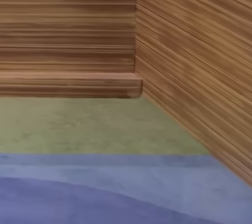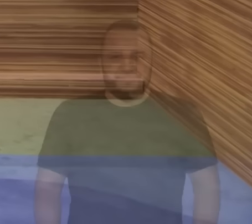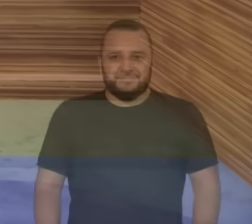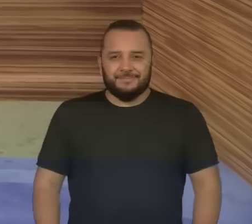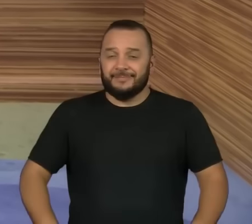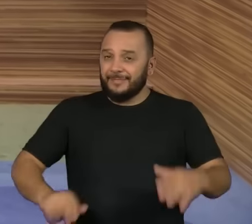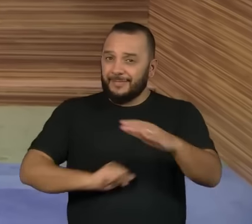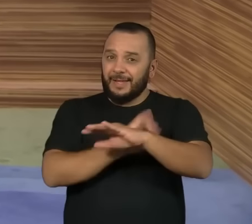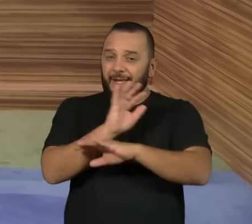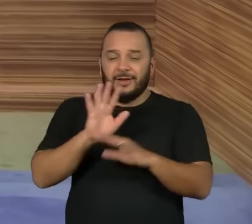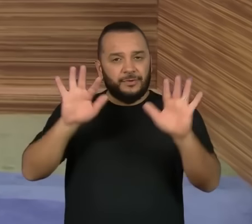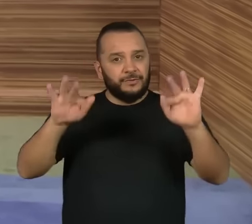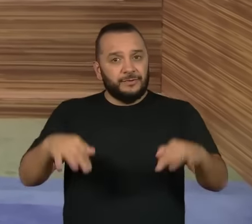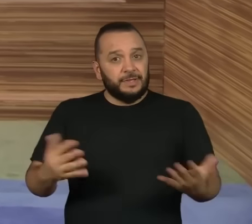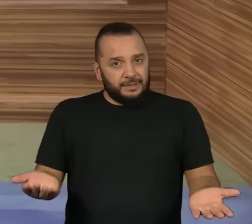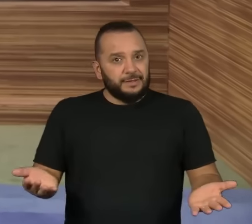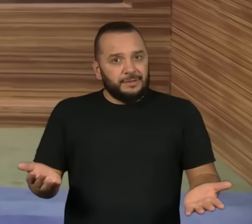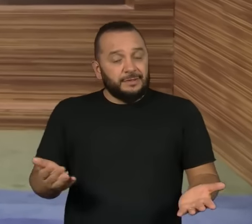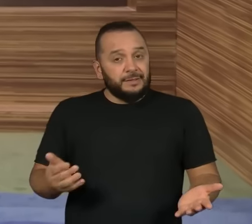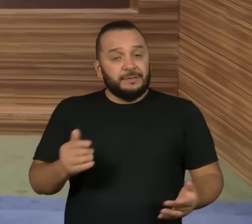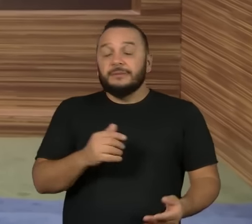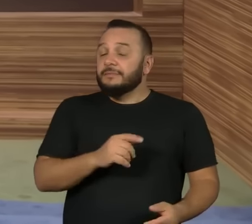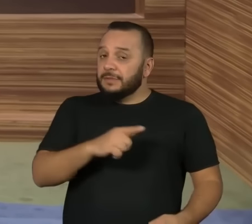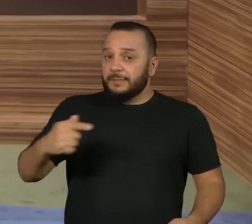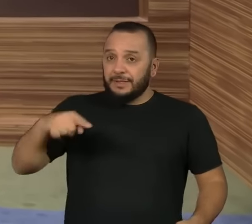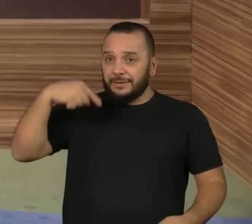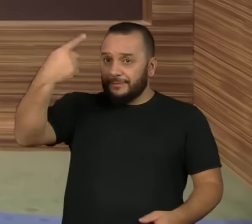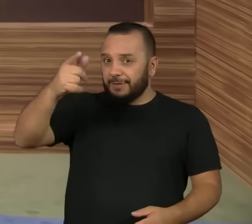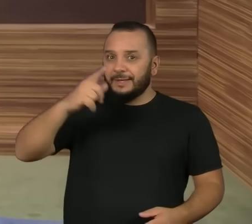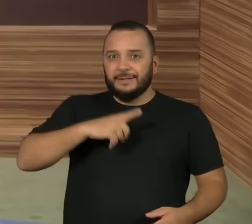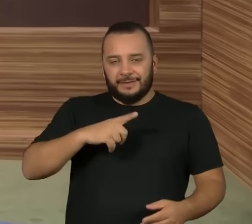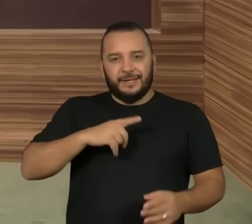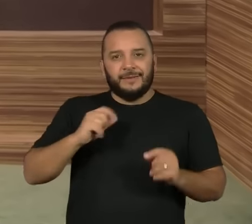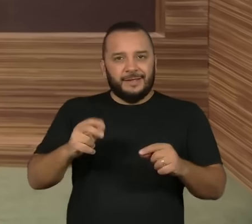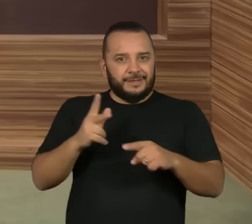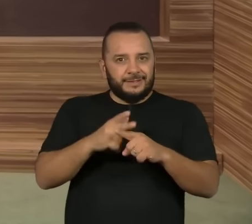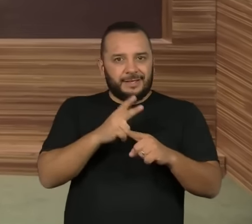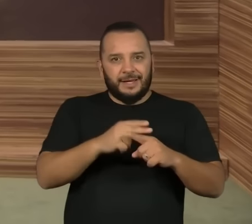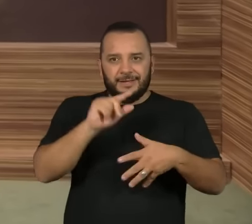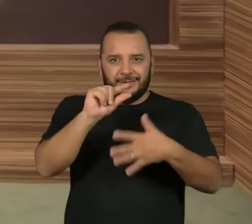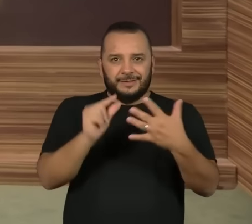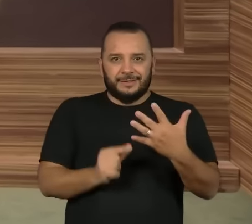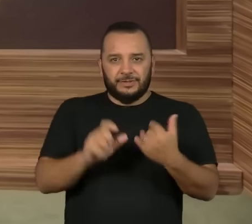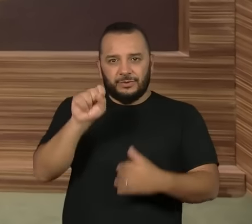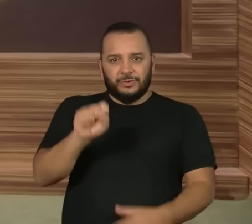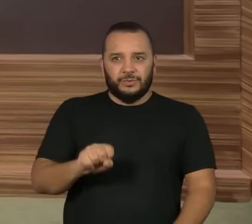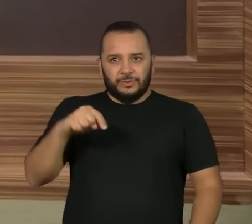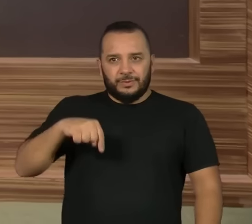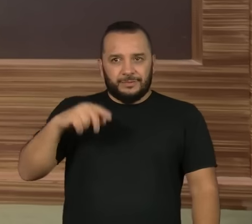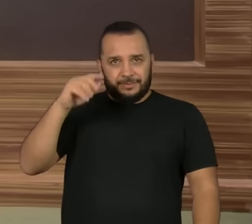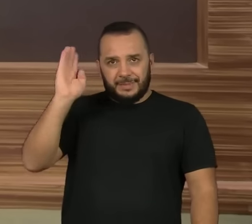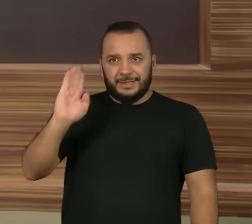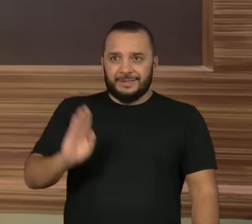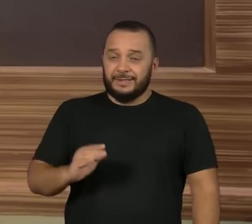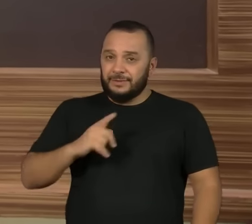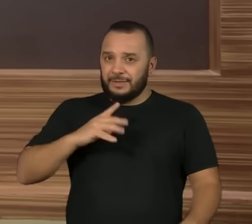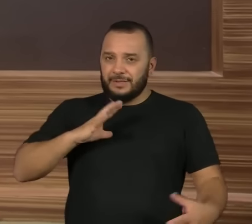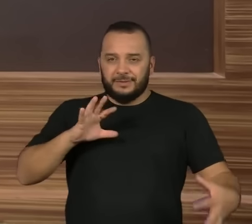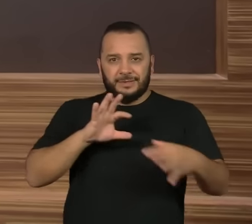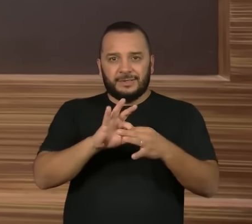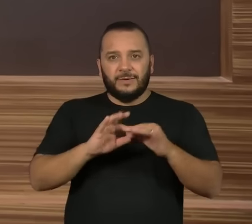O Repórter Eco fica por aqui. No próximo programa, na série Mata Atlântica no sul do Brasil, conexões com o Parque do